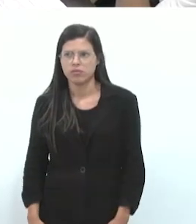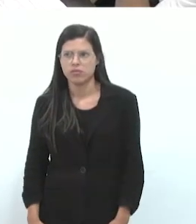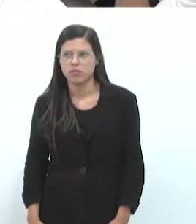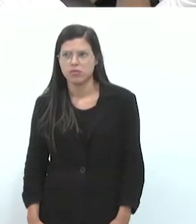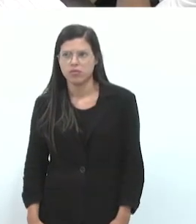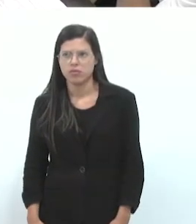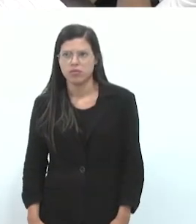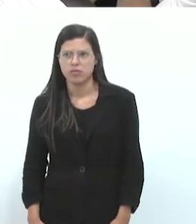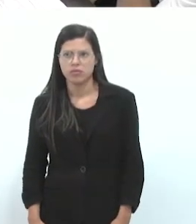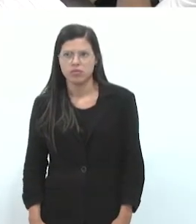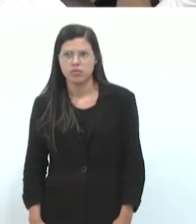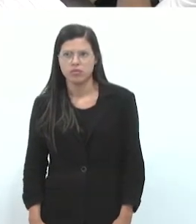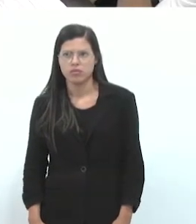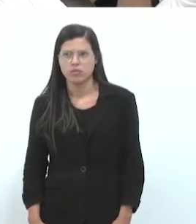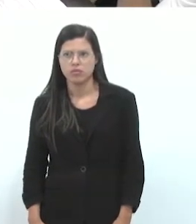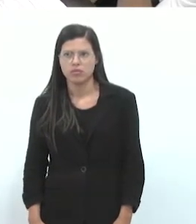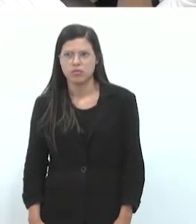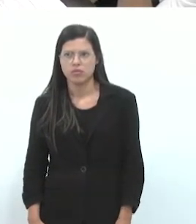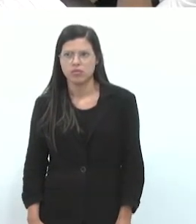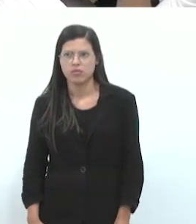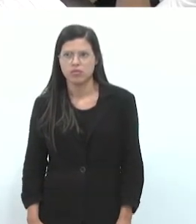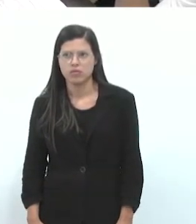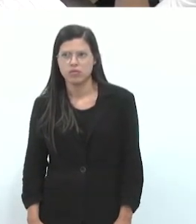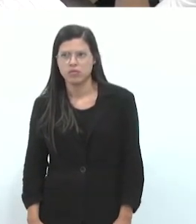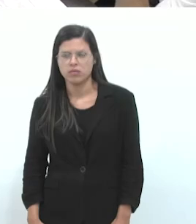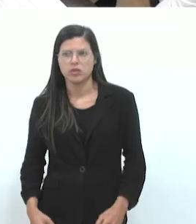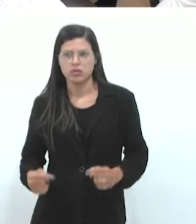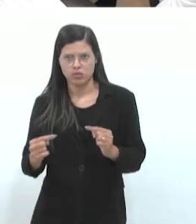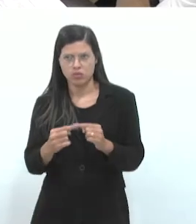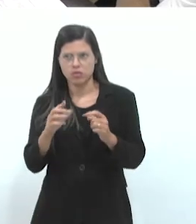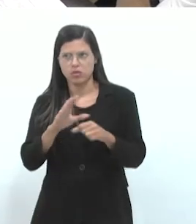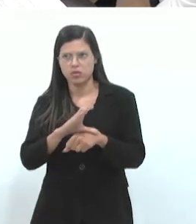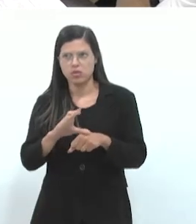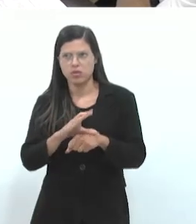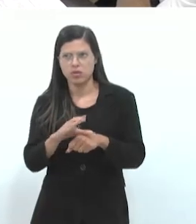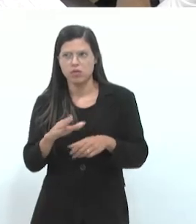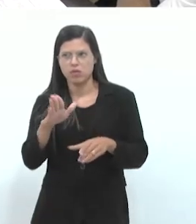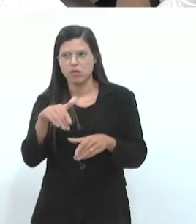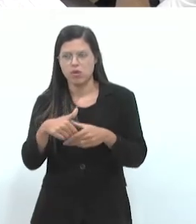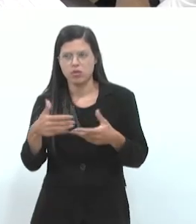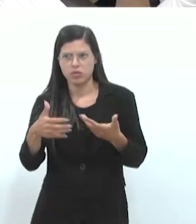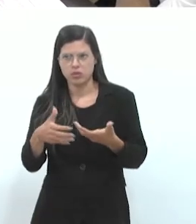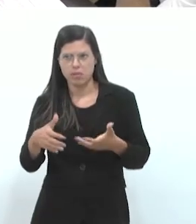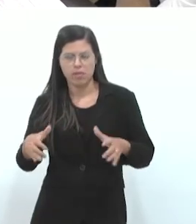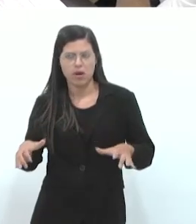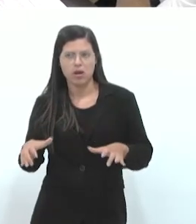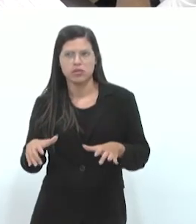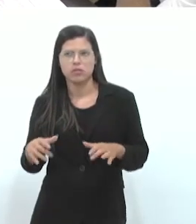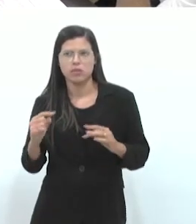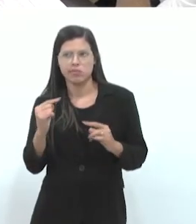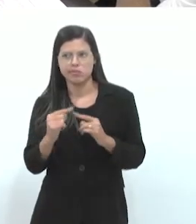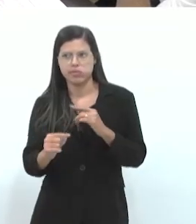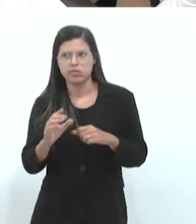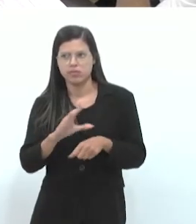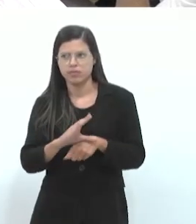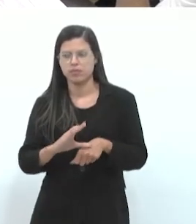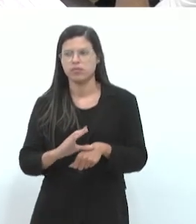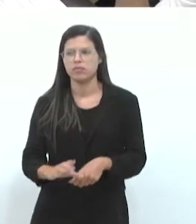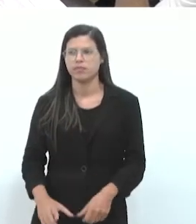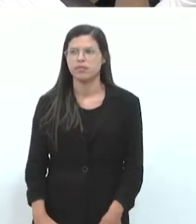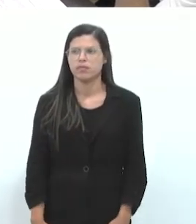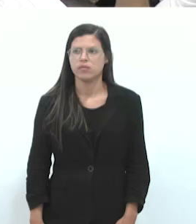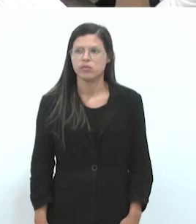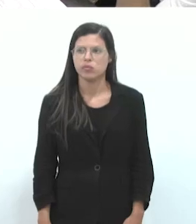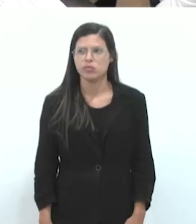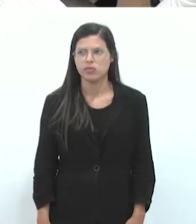é pela Filipinho Raves é pela constitucionalidade. Não, é pela constitucionalidade. Não, O você falou voto em- em separado é pela É, inconstitucionalidade do deputado mas Vossa Vinícius Excelência Cozzolino. tinha dito que o